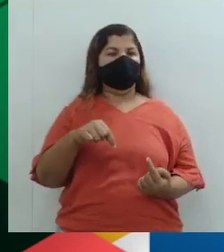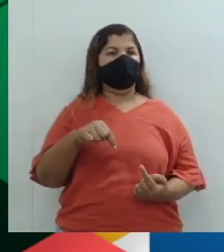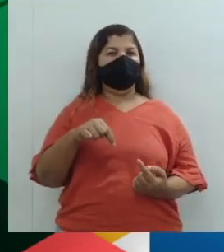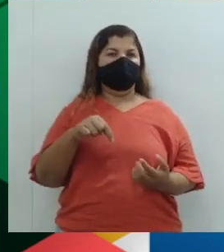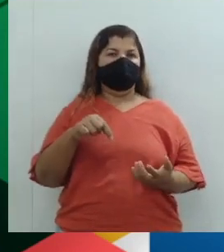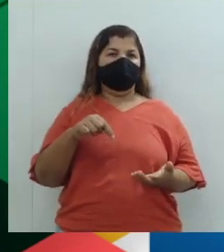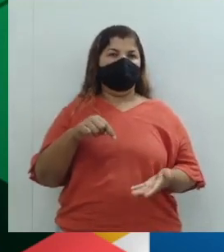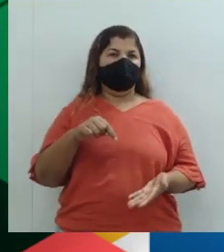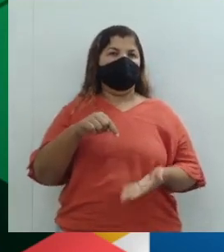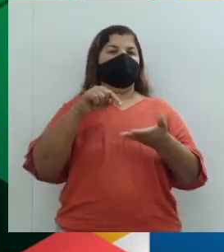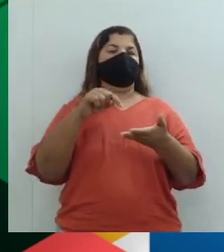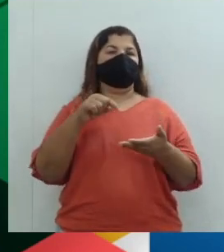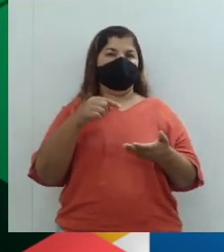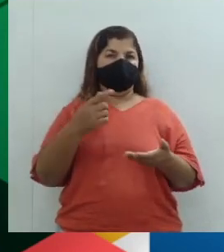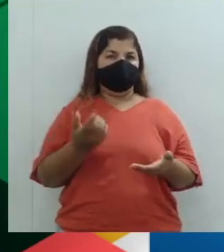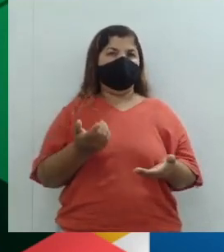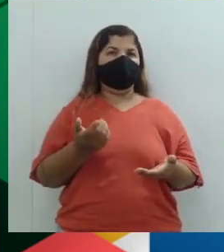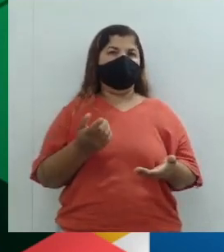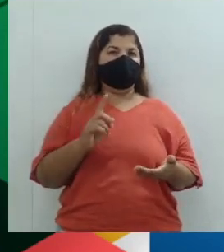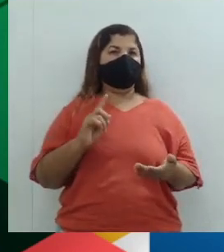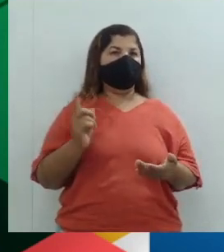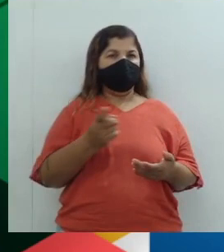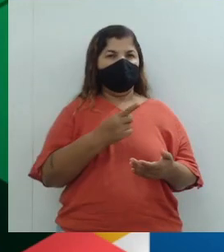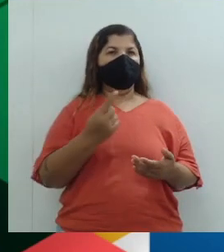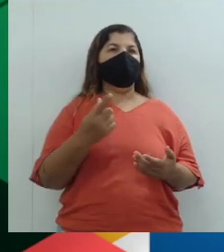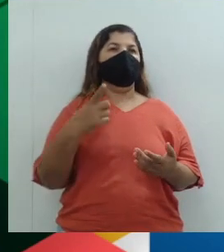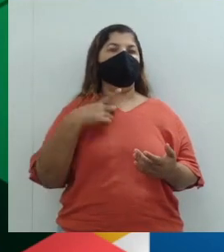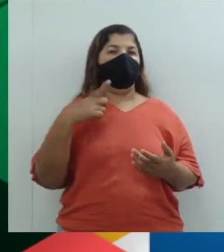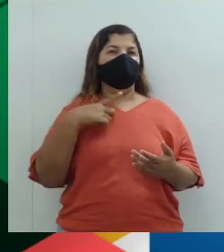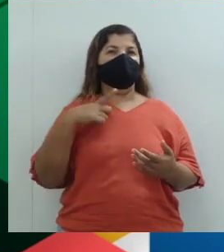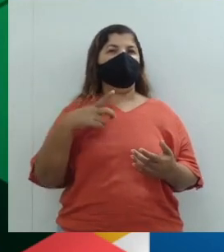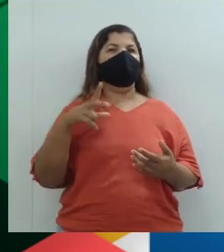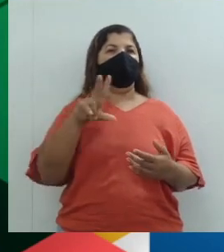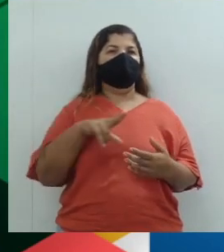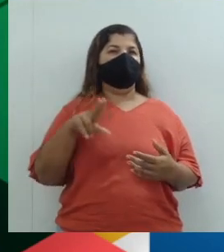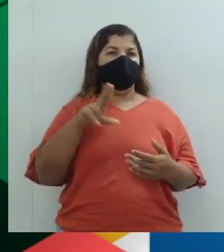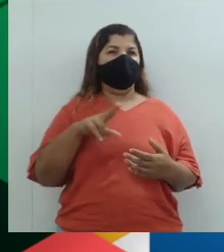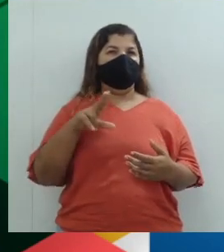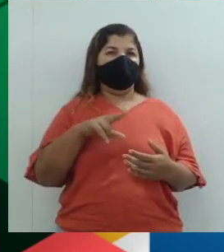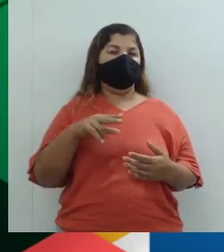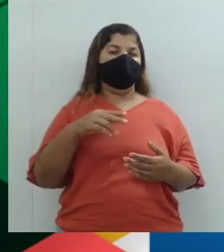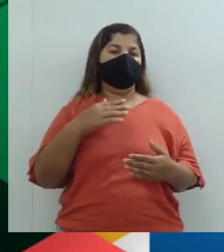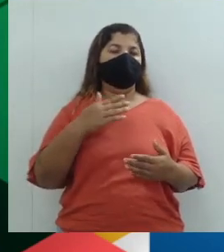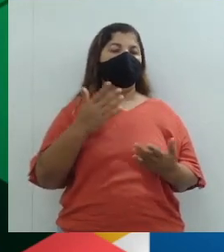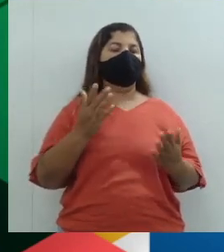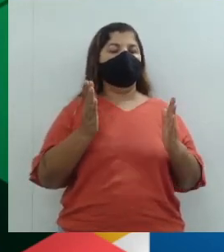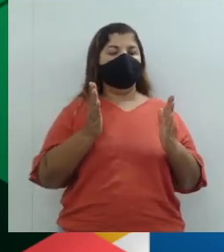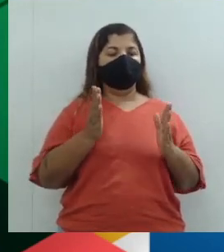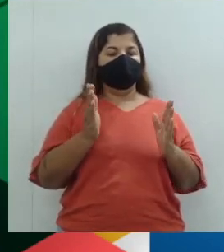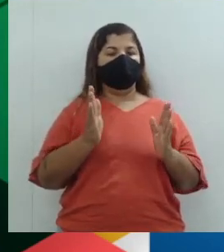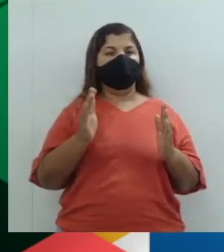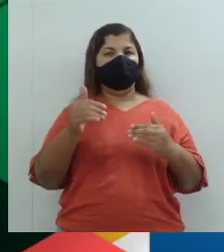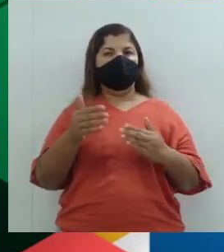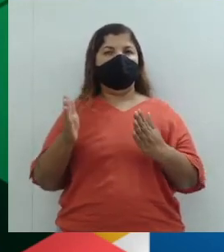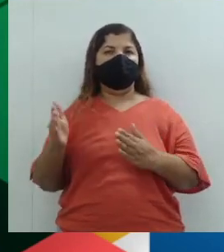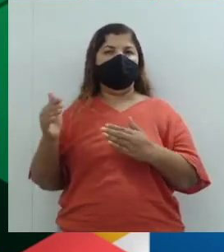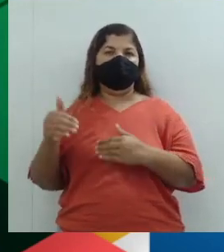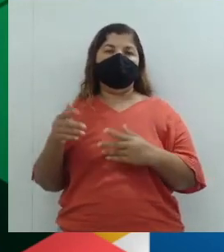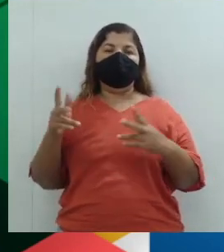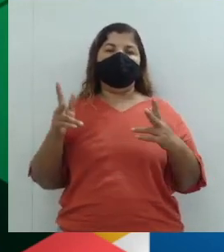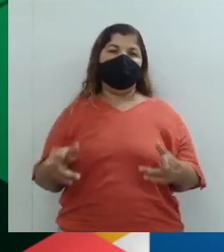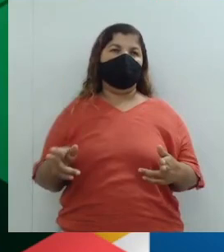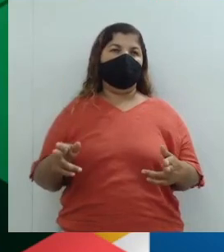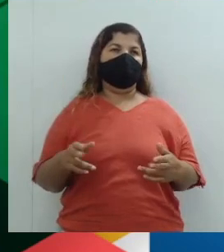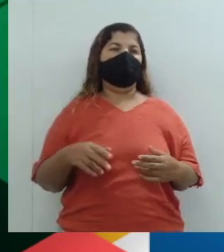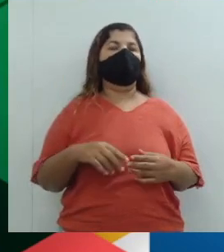2,1. Então, todas essas forças vão ser atuantes aí no meu corpo M1. Vou ter a mesma situação para o corpo M2 e a mesma